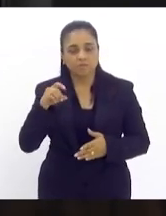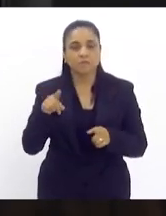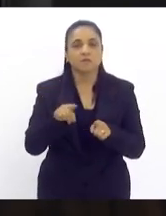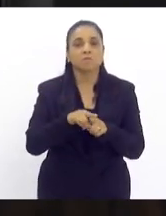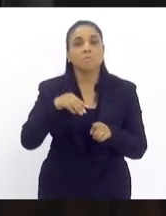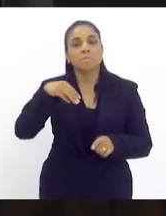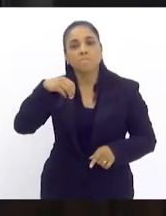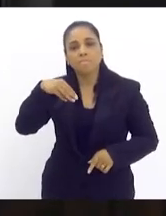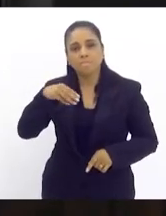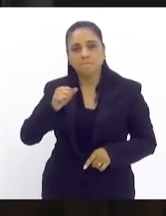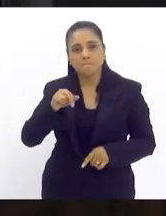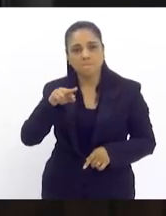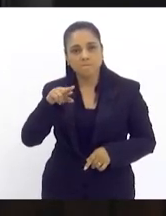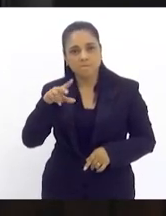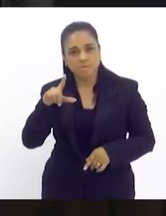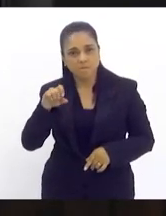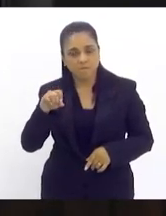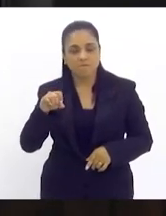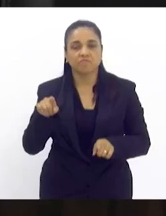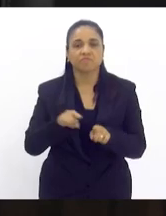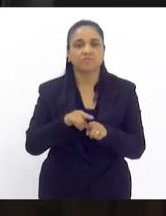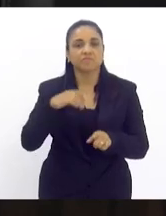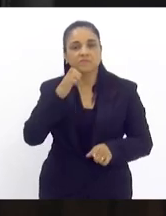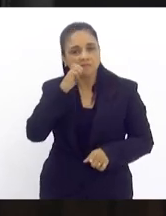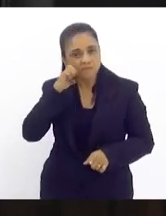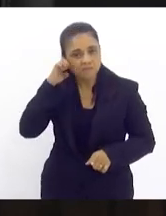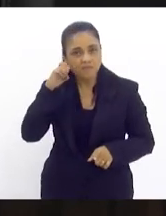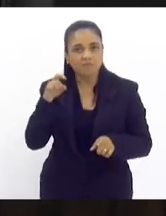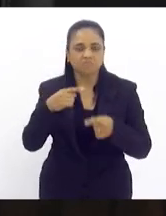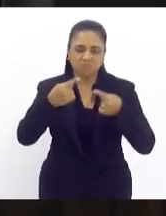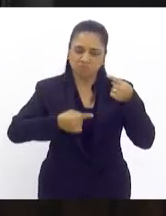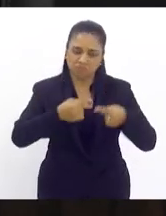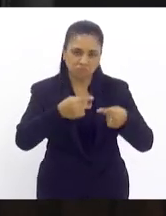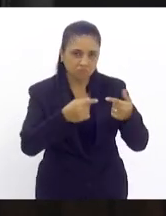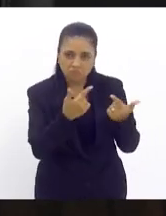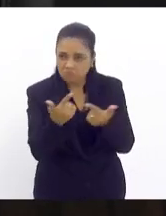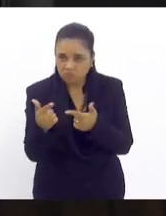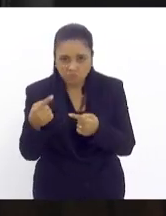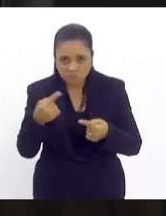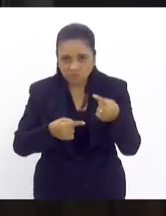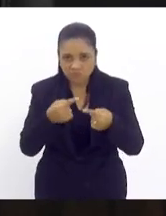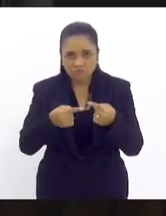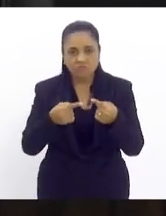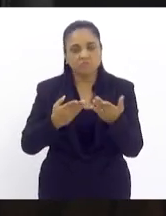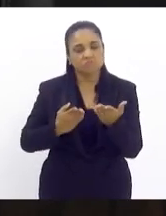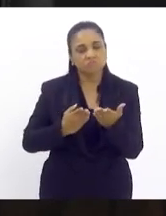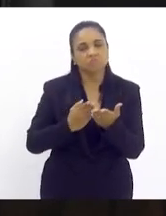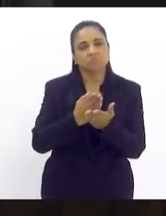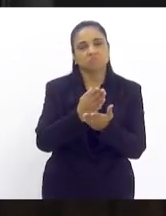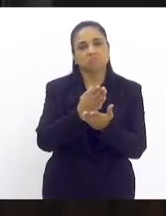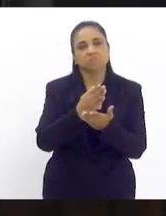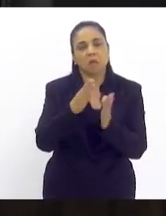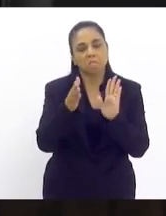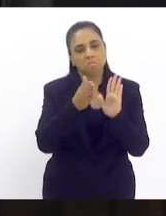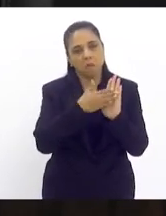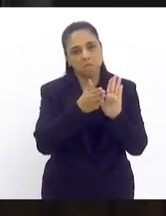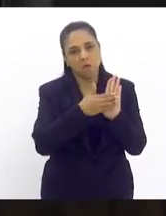Célia Jordão. Em discussão, não havendo quem queira discutir, a presente proposta